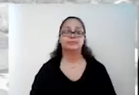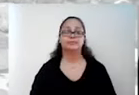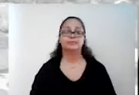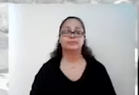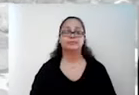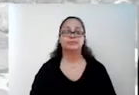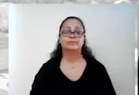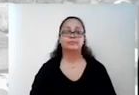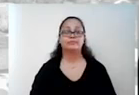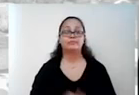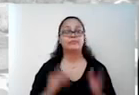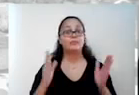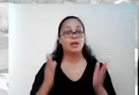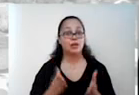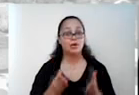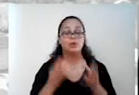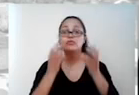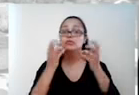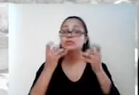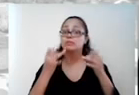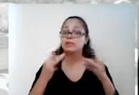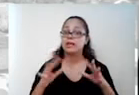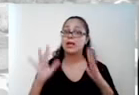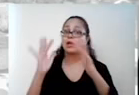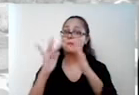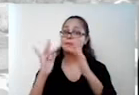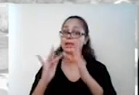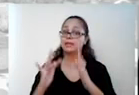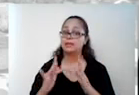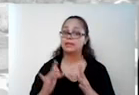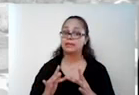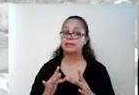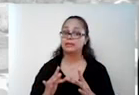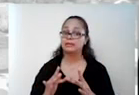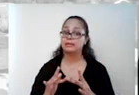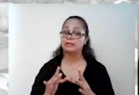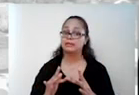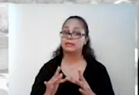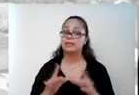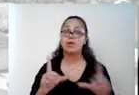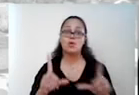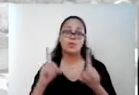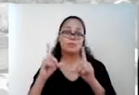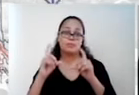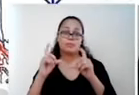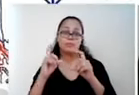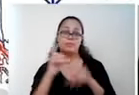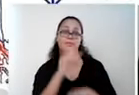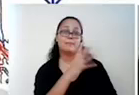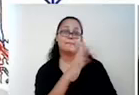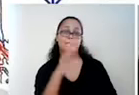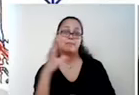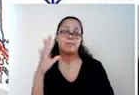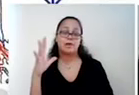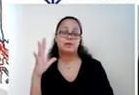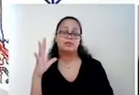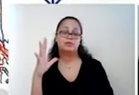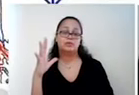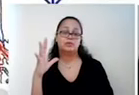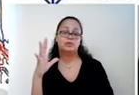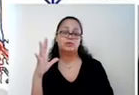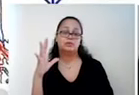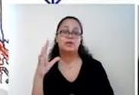Agora, explicar com mais detalhe o significado de um vaso condutor. Nós temos nessa figura uma planta, uma árvore, e